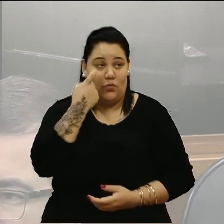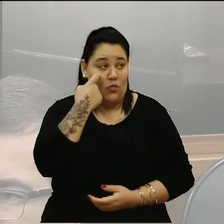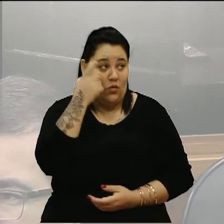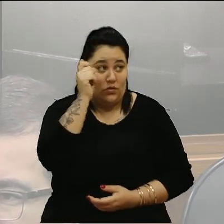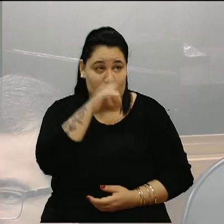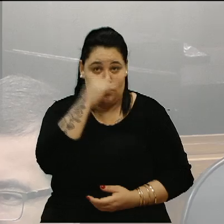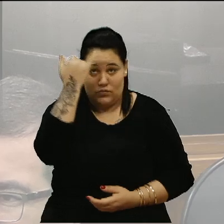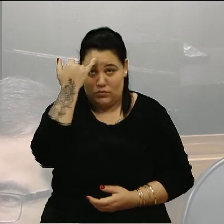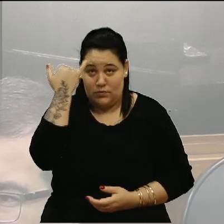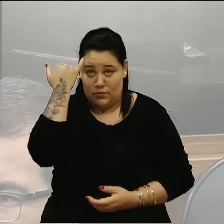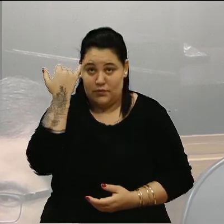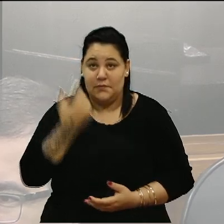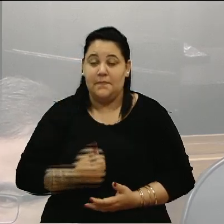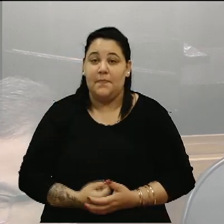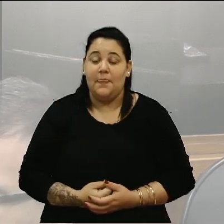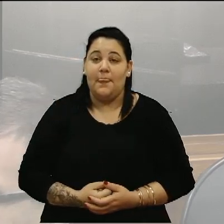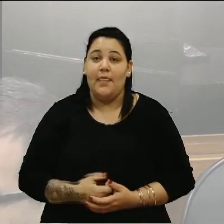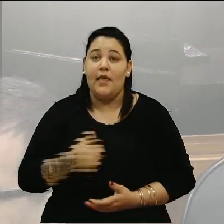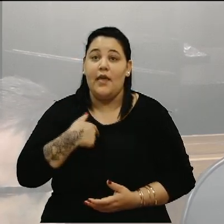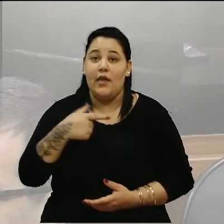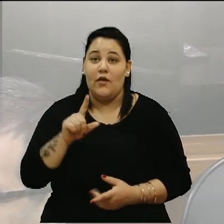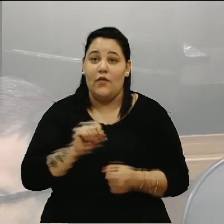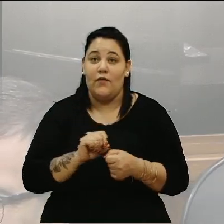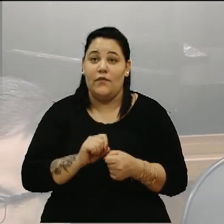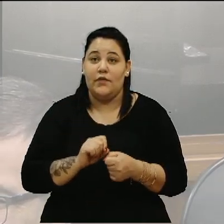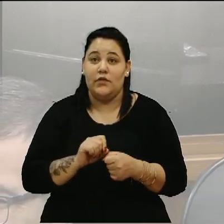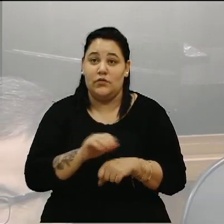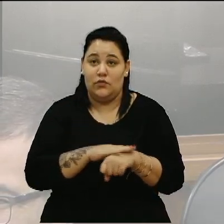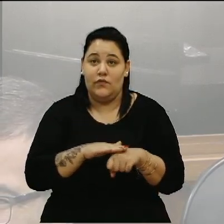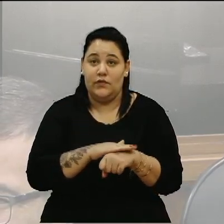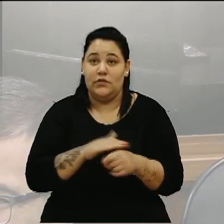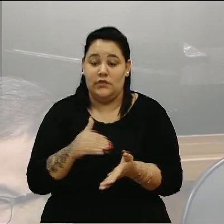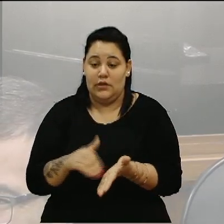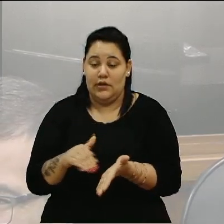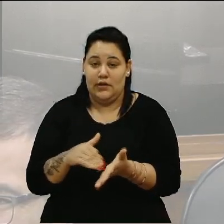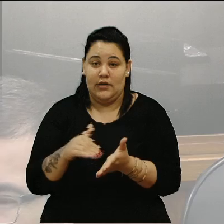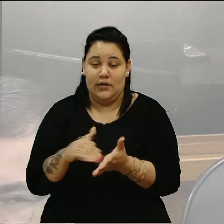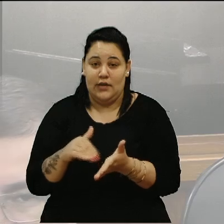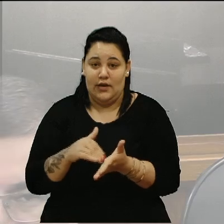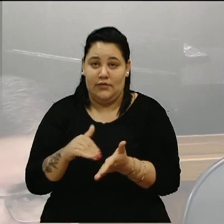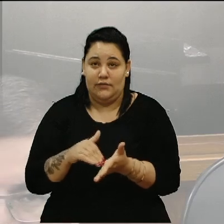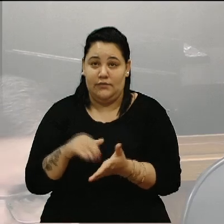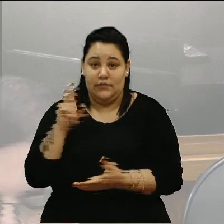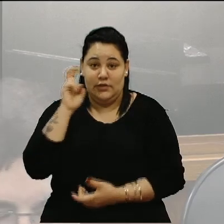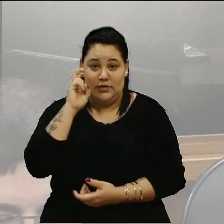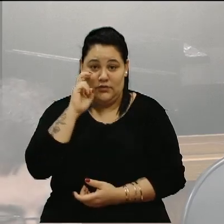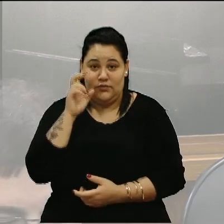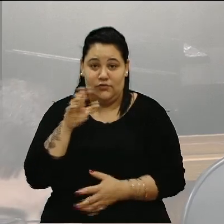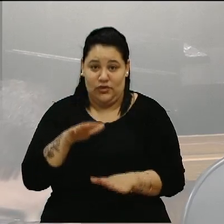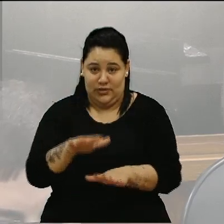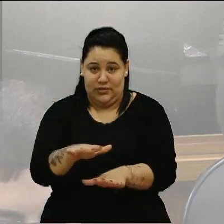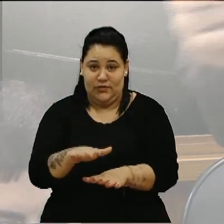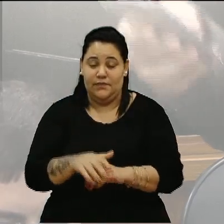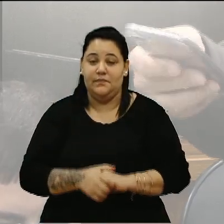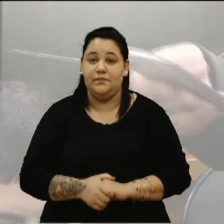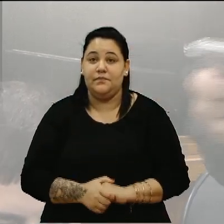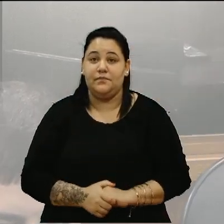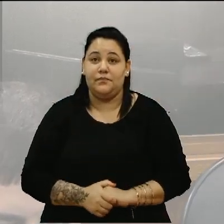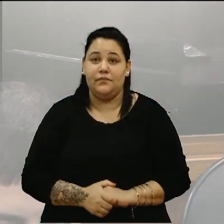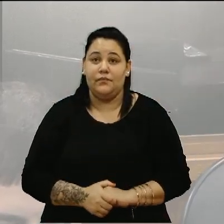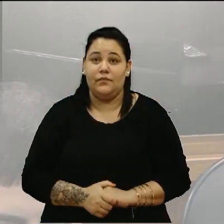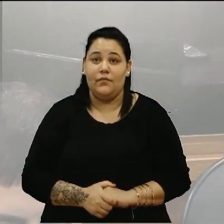eu fiz? Eu fui falar com o nosso secretário de Trânsito e Transporte, quinta-feira, né?